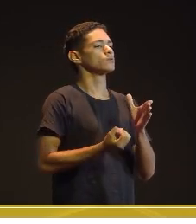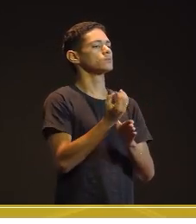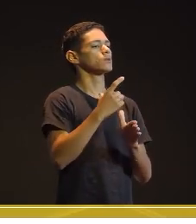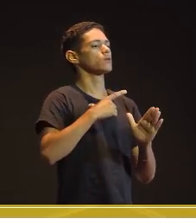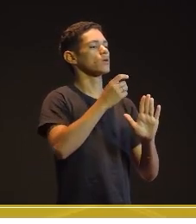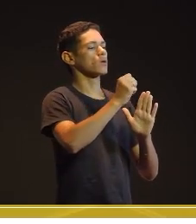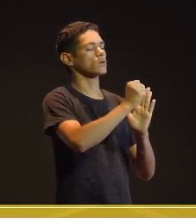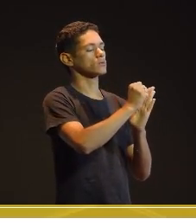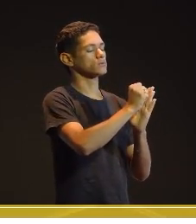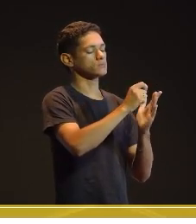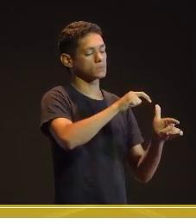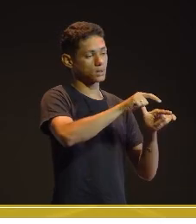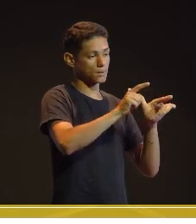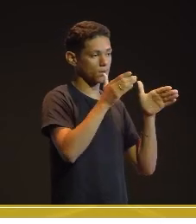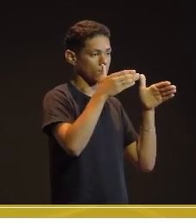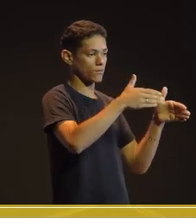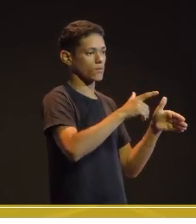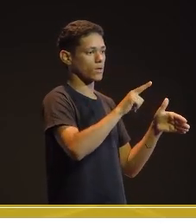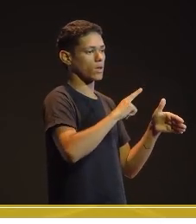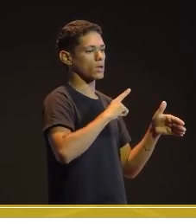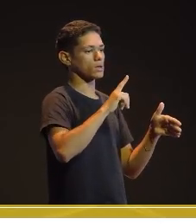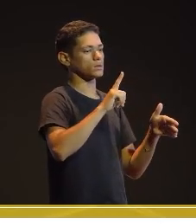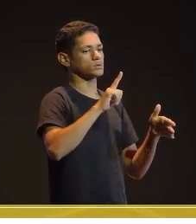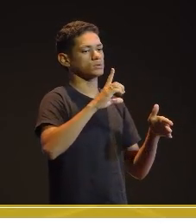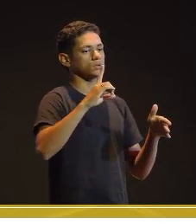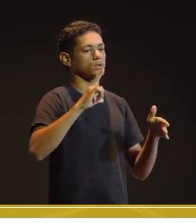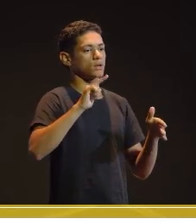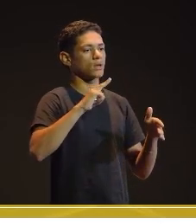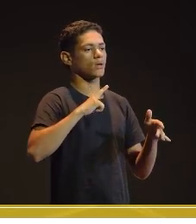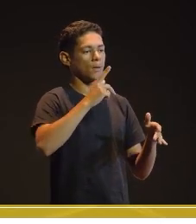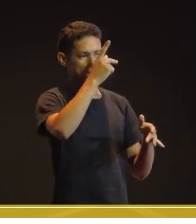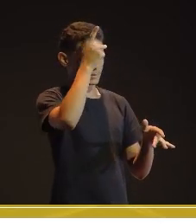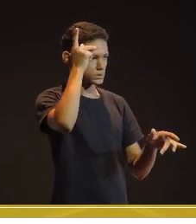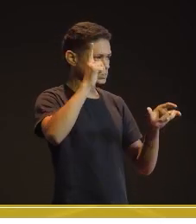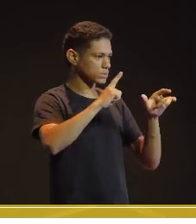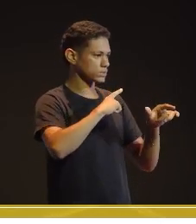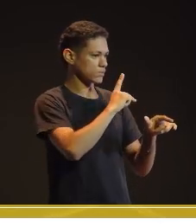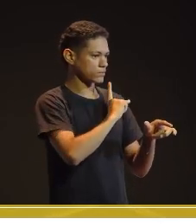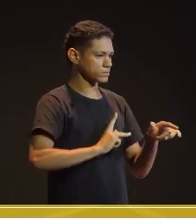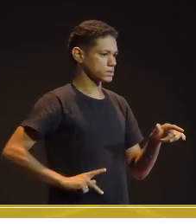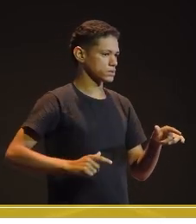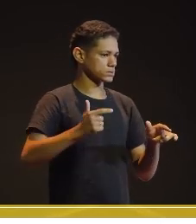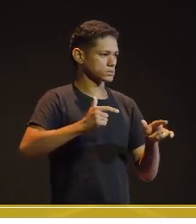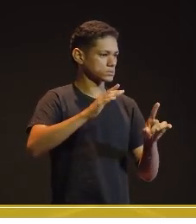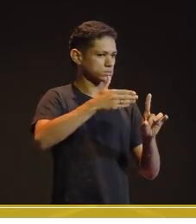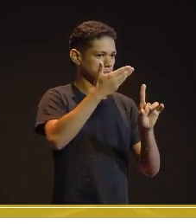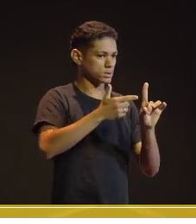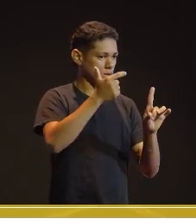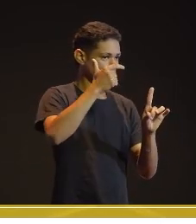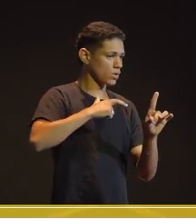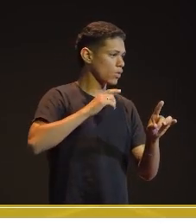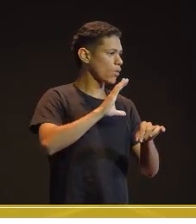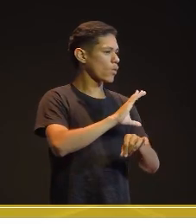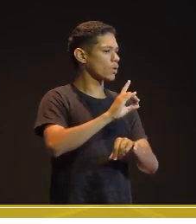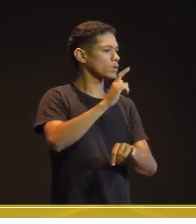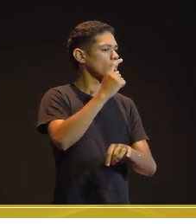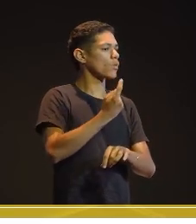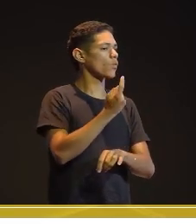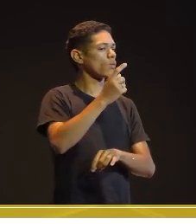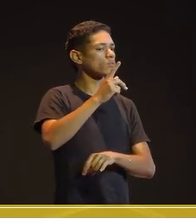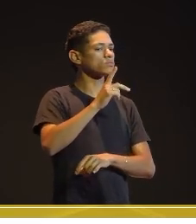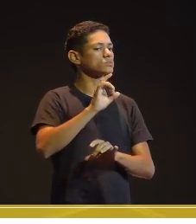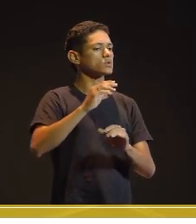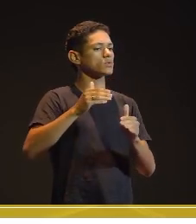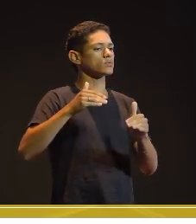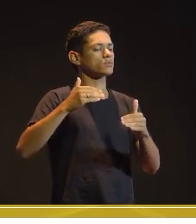trabalho pela BGD, que é a Associação Brasileira de Geração Distribuída. Eu sou atual vice-presidente da entidade e eu coordeno basicamente esse programa de